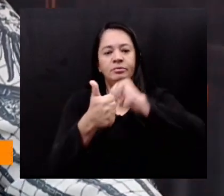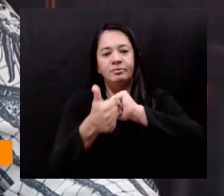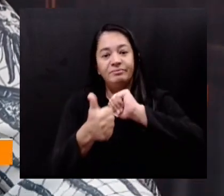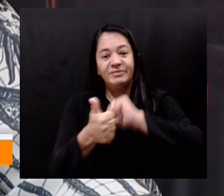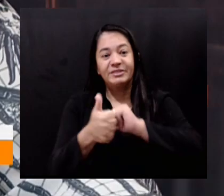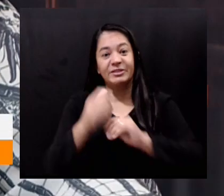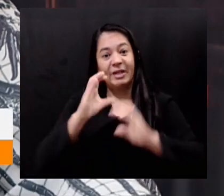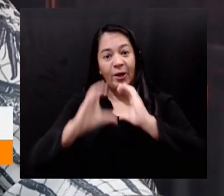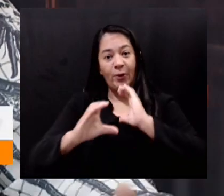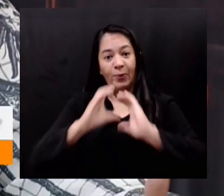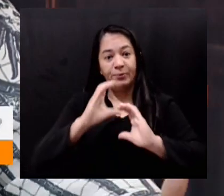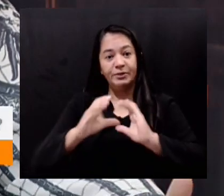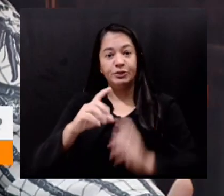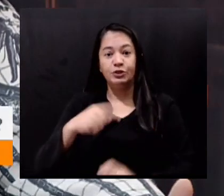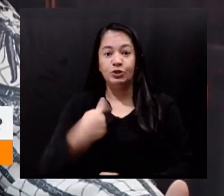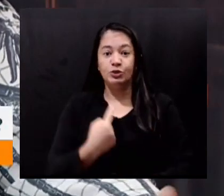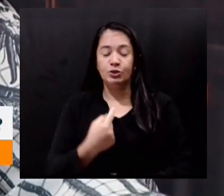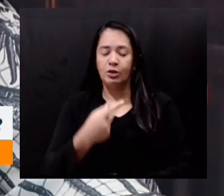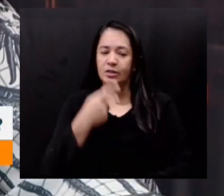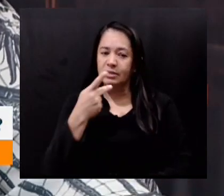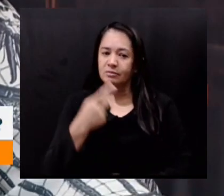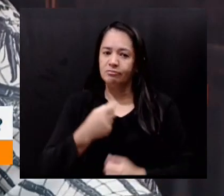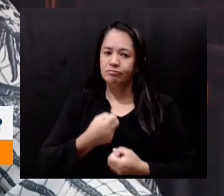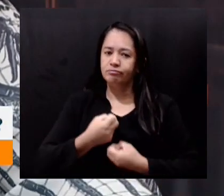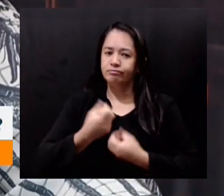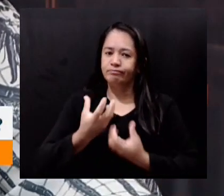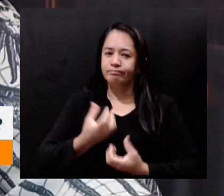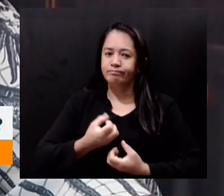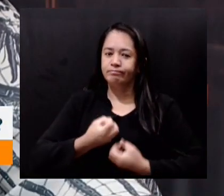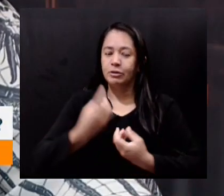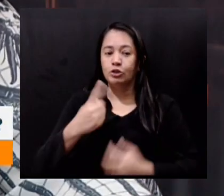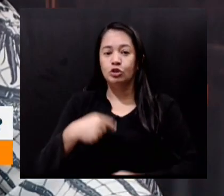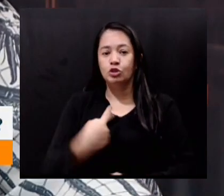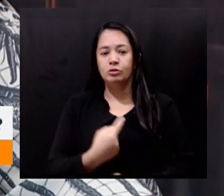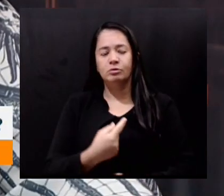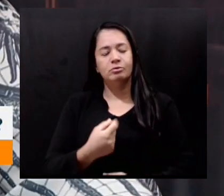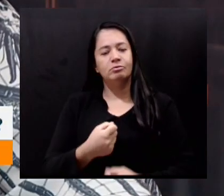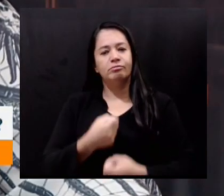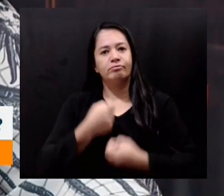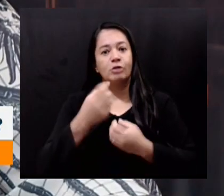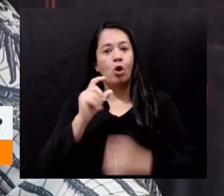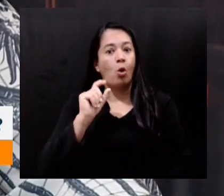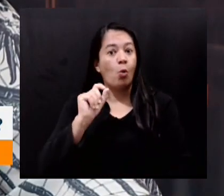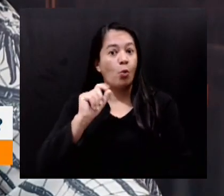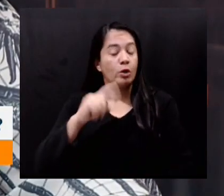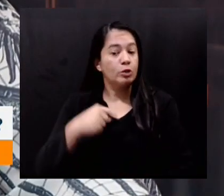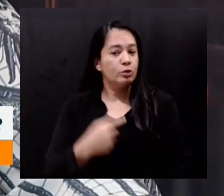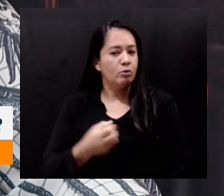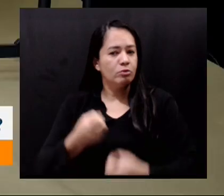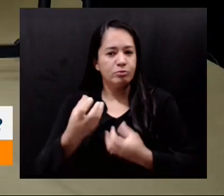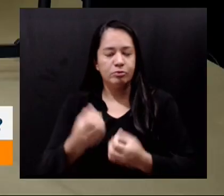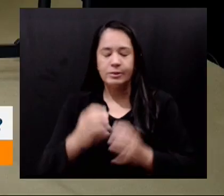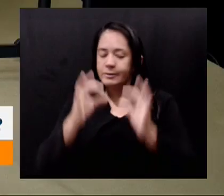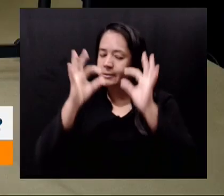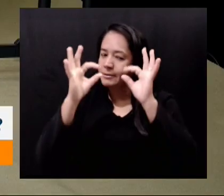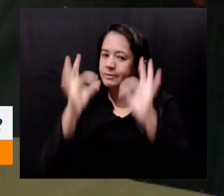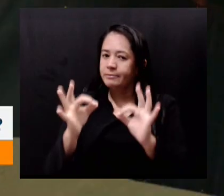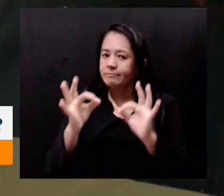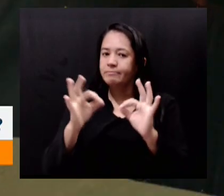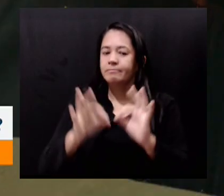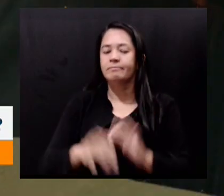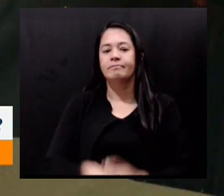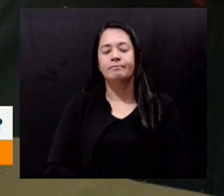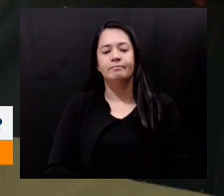nós falamos, o que nós falamos, com certeza faz muita diferença. E hoje